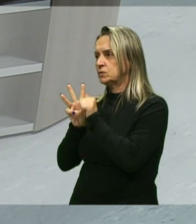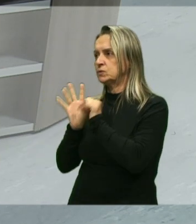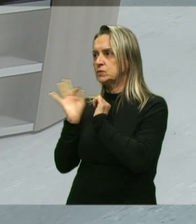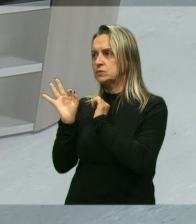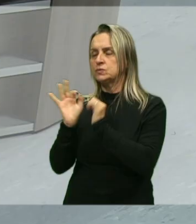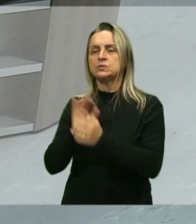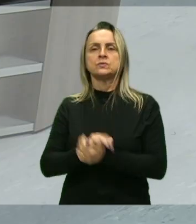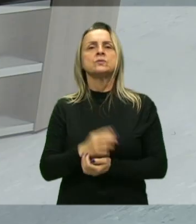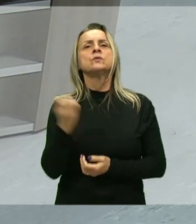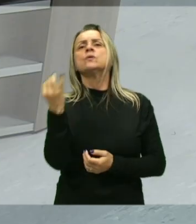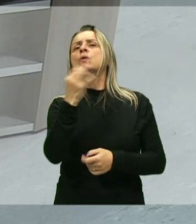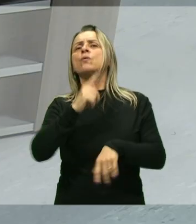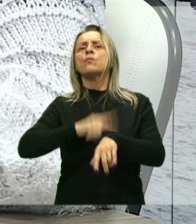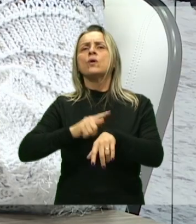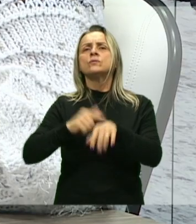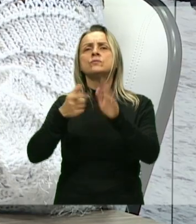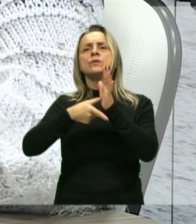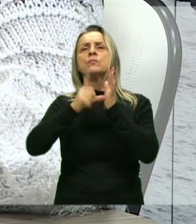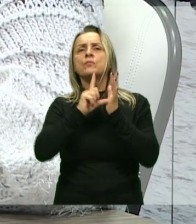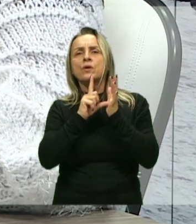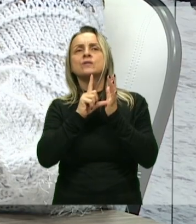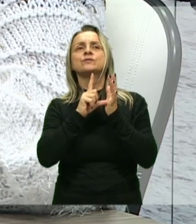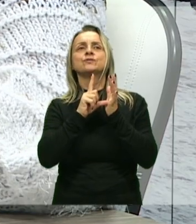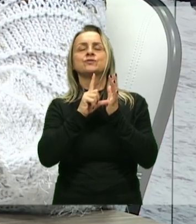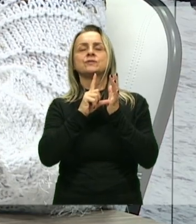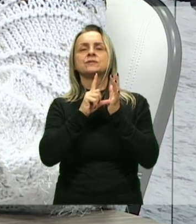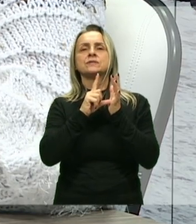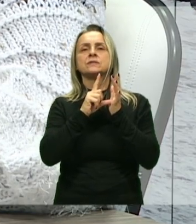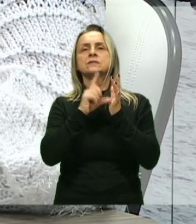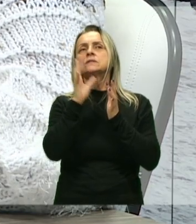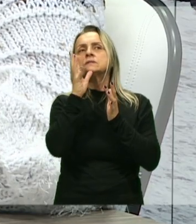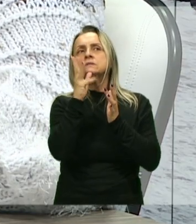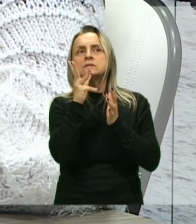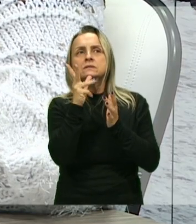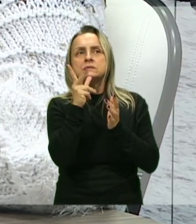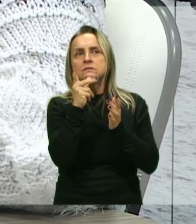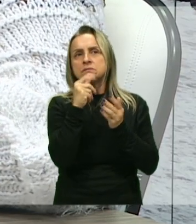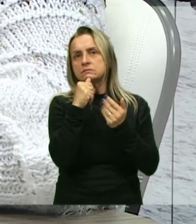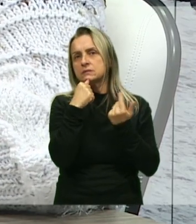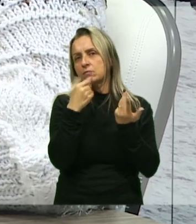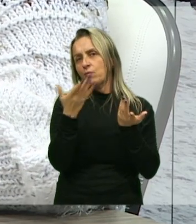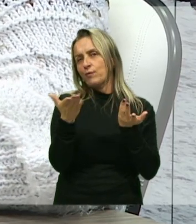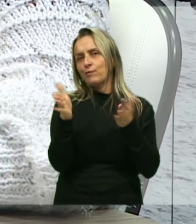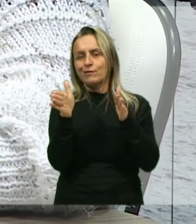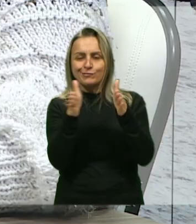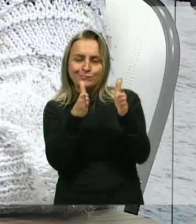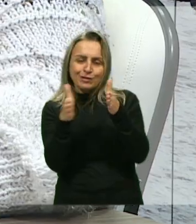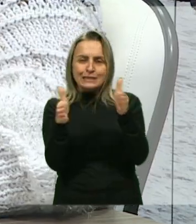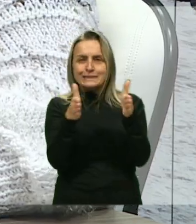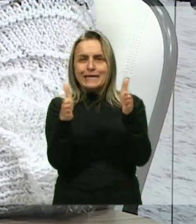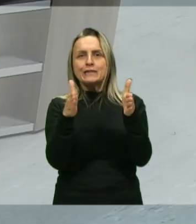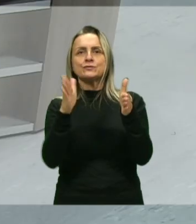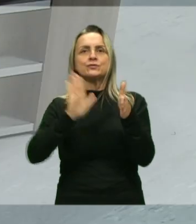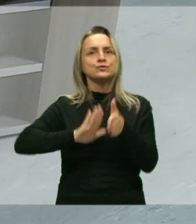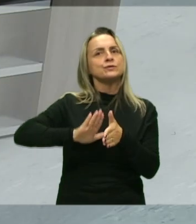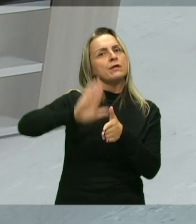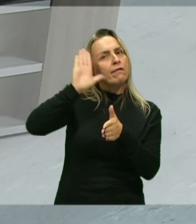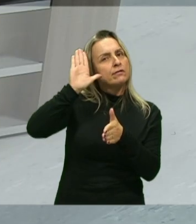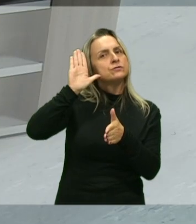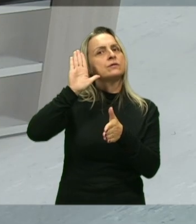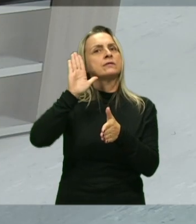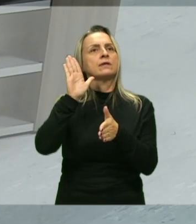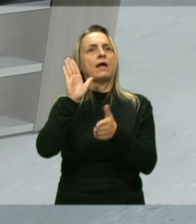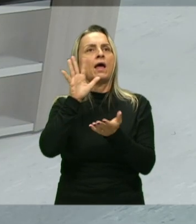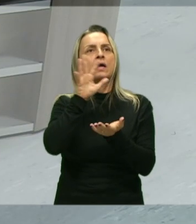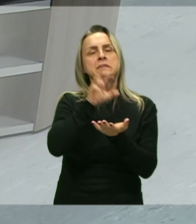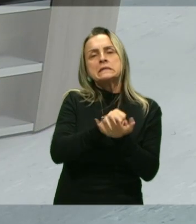de recebê-la, digamos assim, quanto tempo demorou entre o processo de você se candidatar